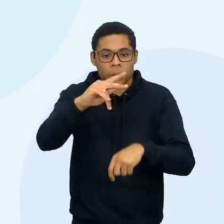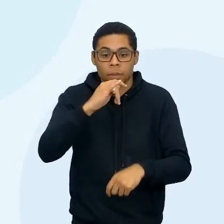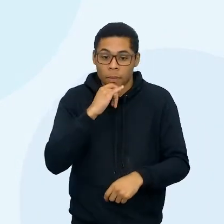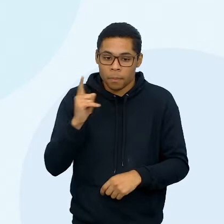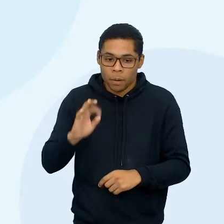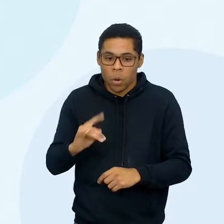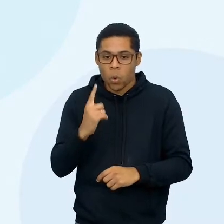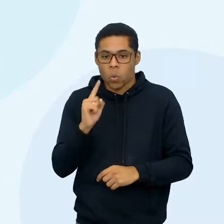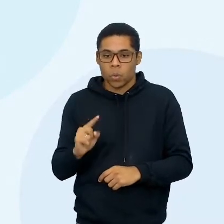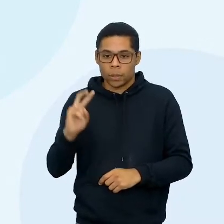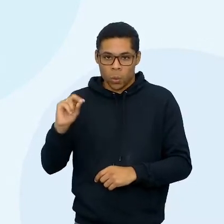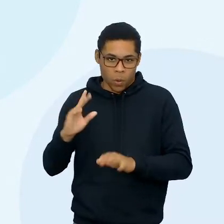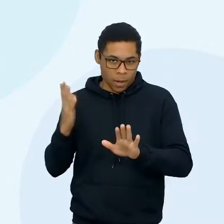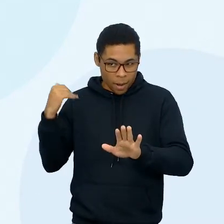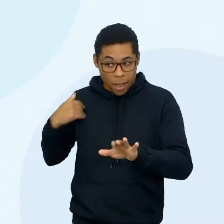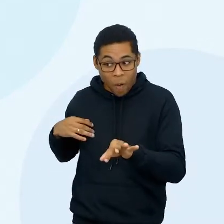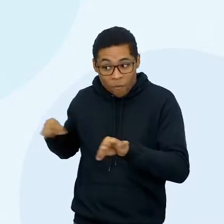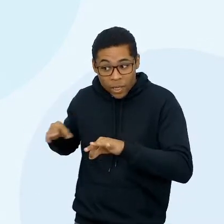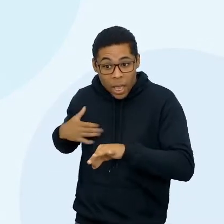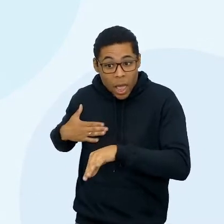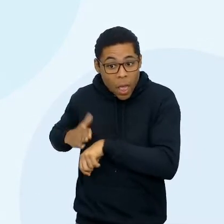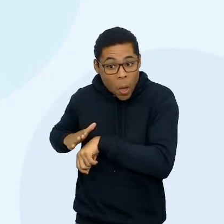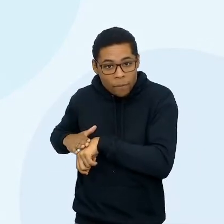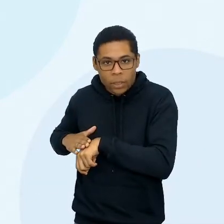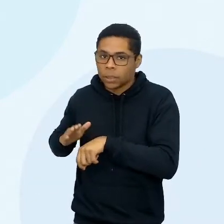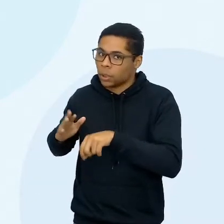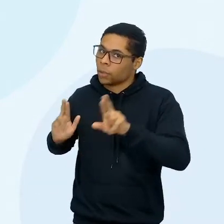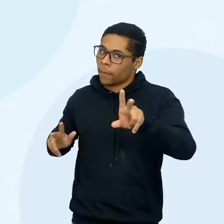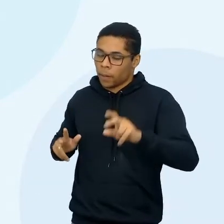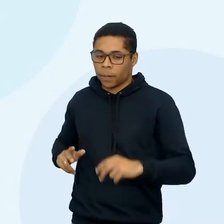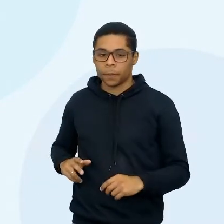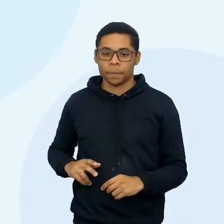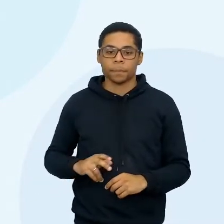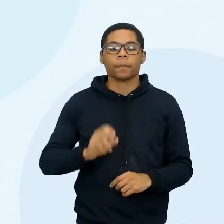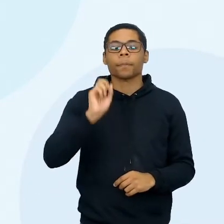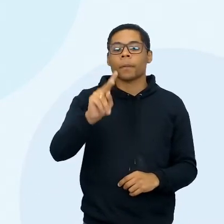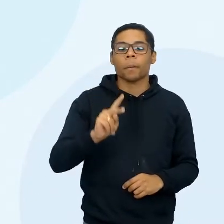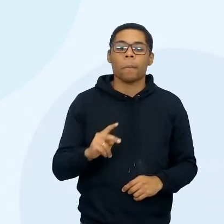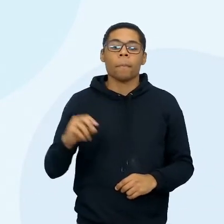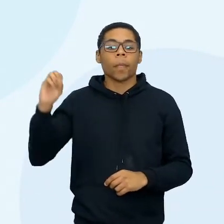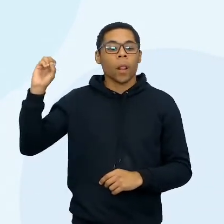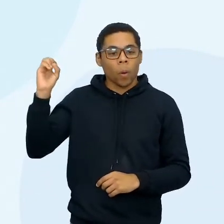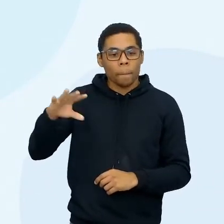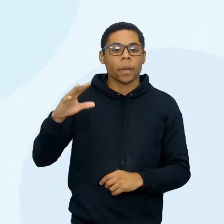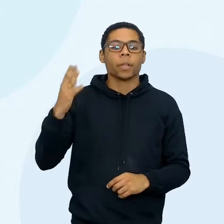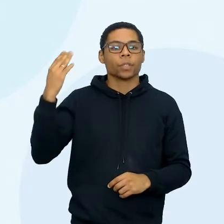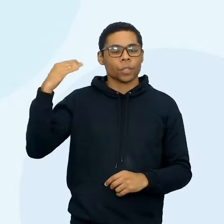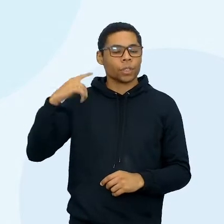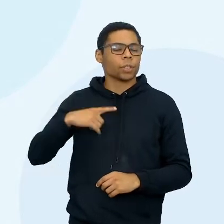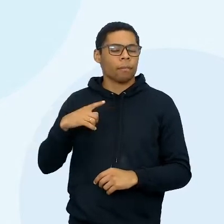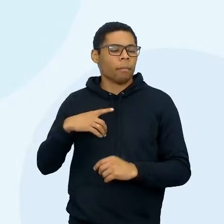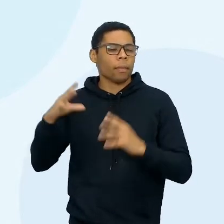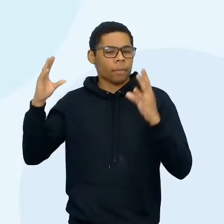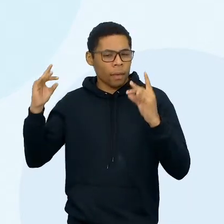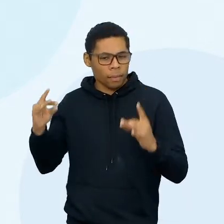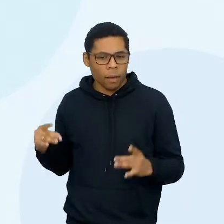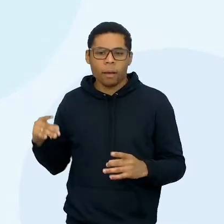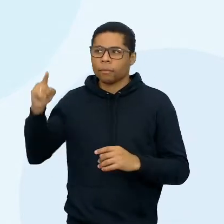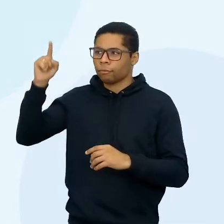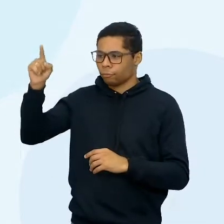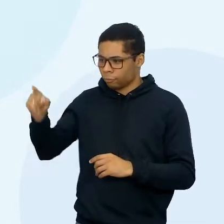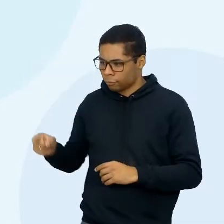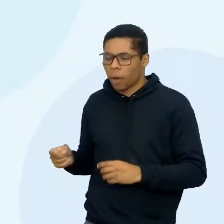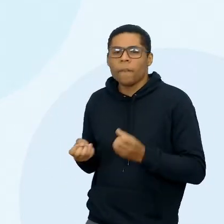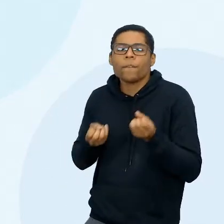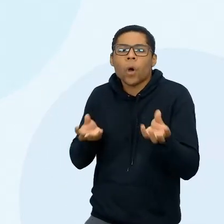1:50, tá bom? A hora que eu desenhei, que dificilmente você vai encontrar. Bom, a iluminação a gente já tirou alguns detalhes aí, eu espero que você